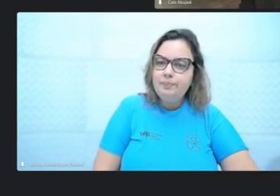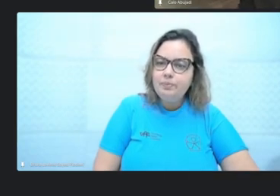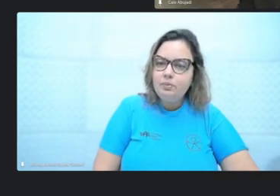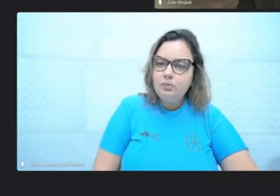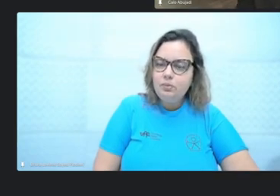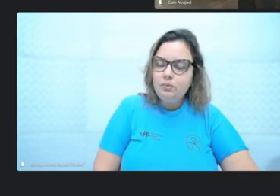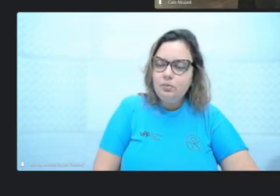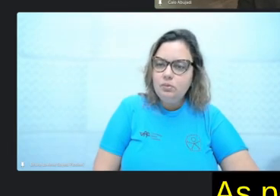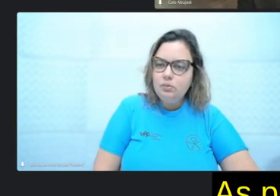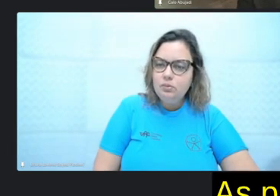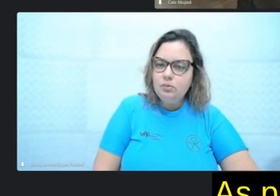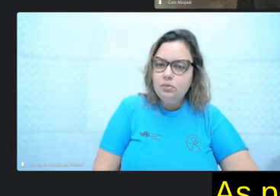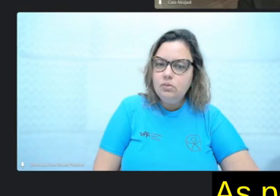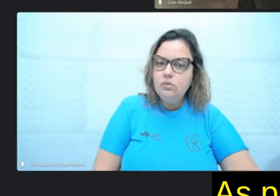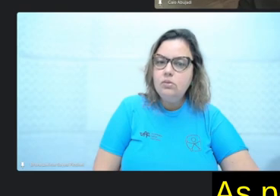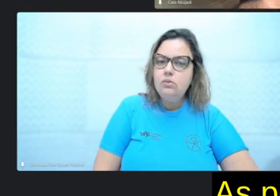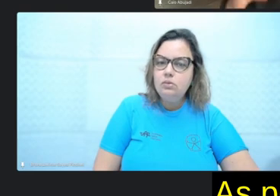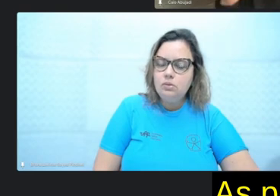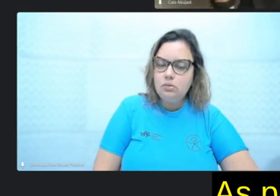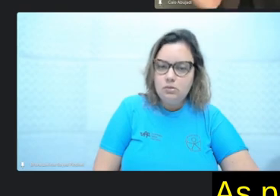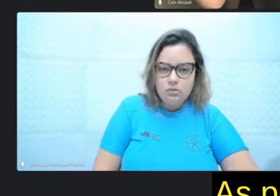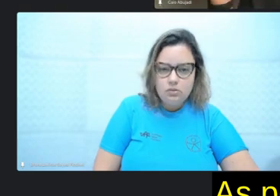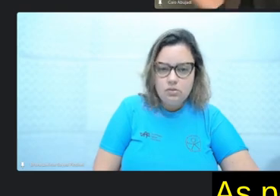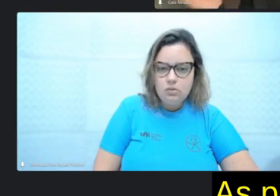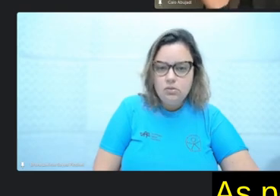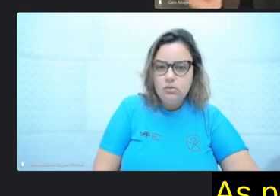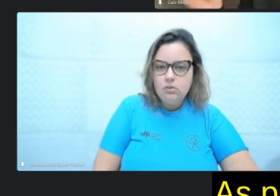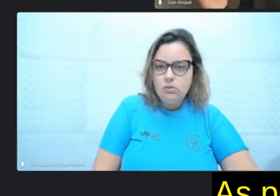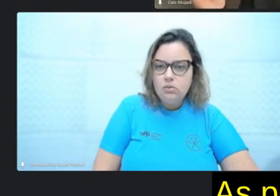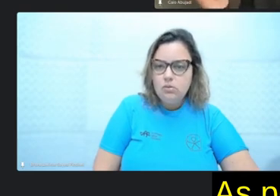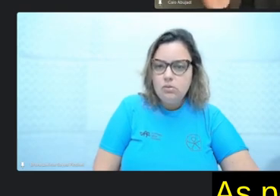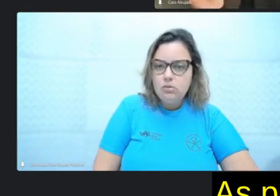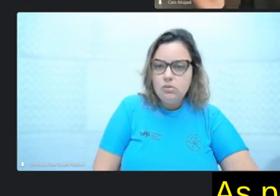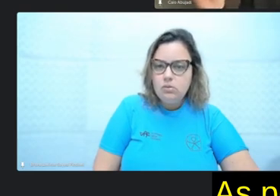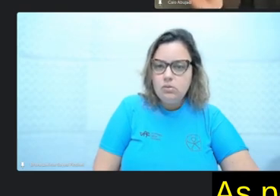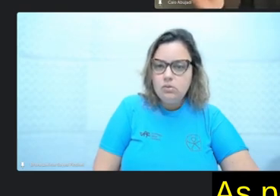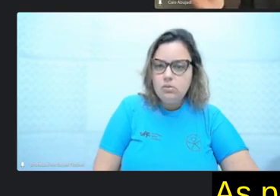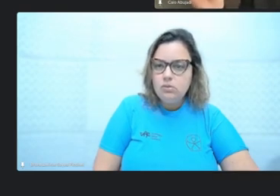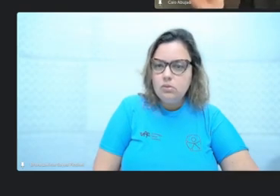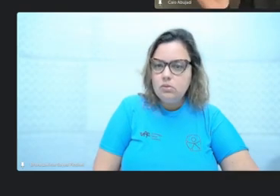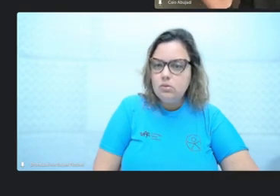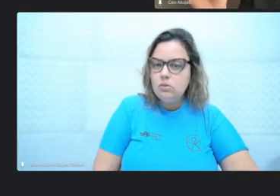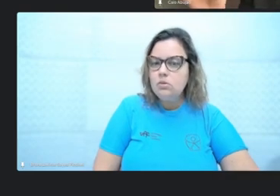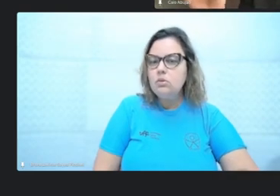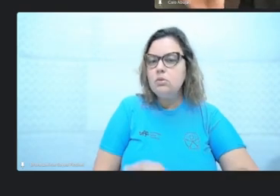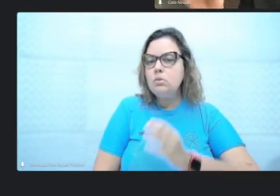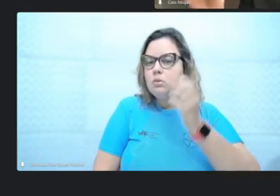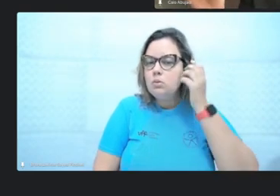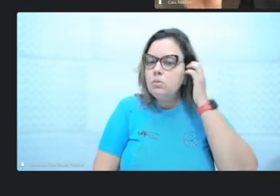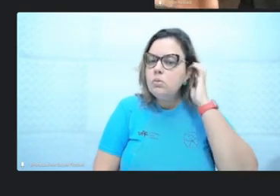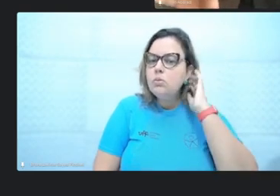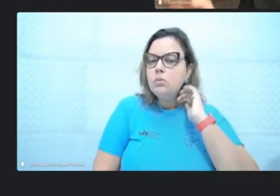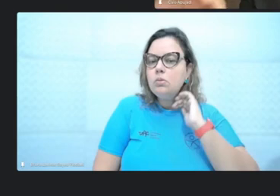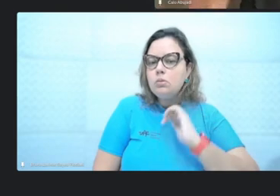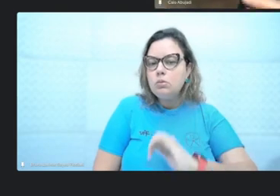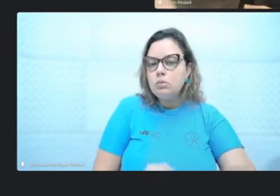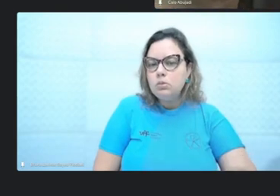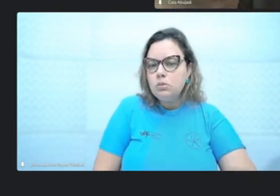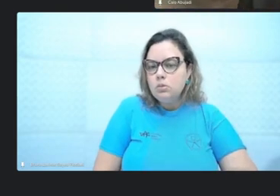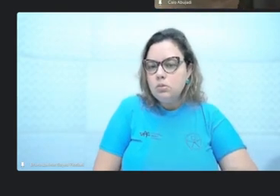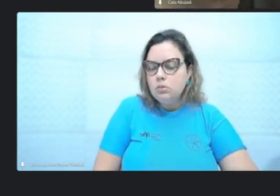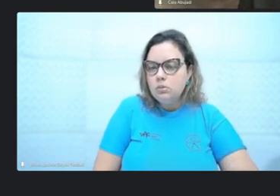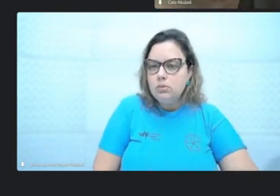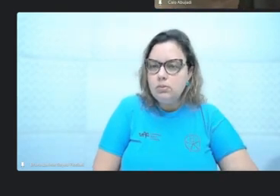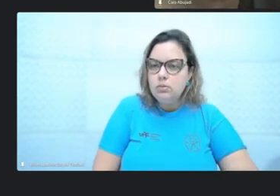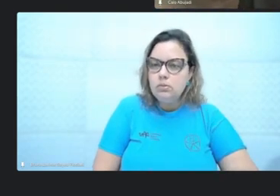Então é um alívio muito grande, né? As pessoas que pensam nessa coisa do estigma, elas deviam repensar, porque a ideia do estigma não tem